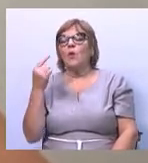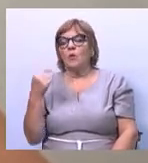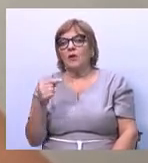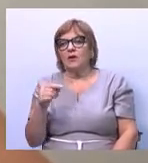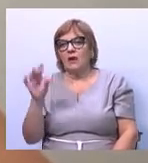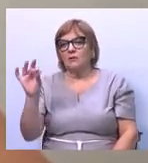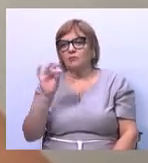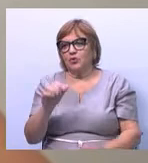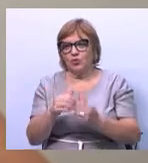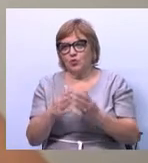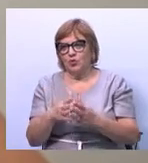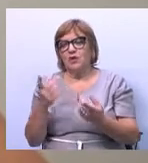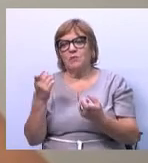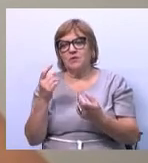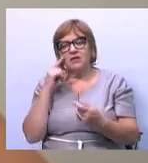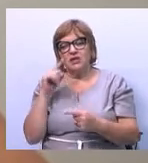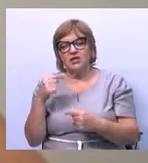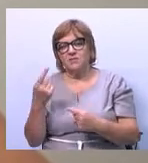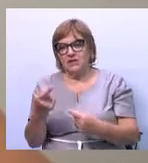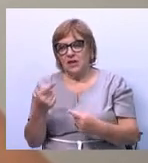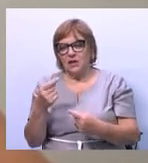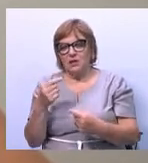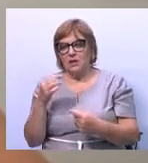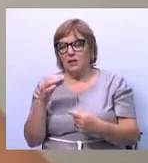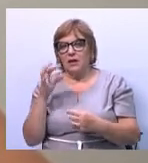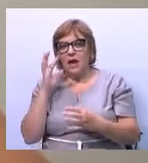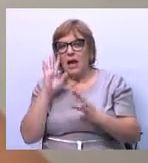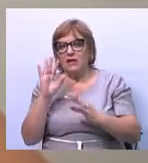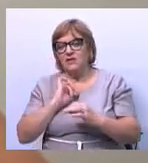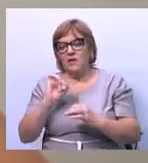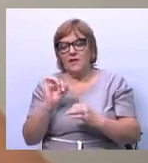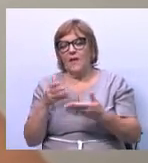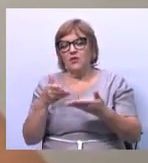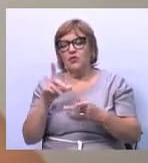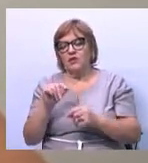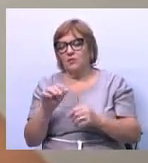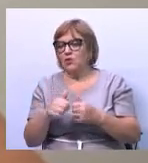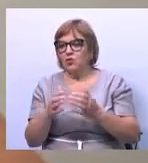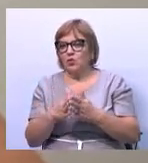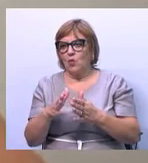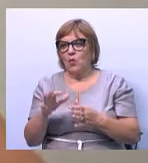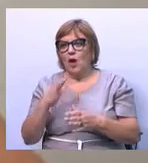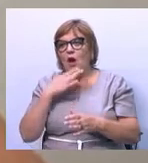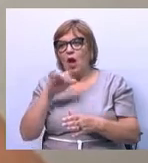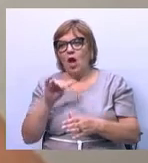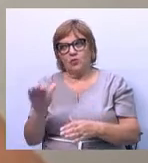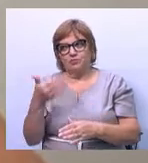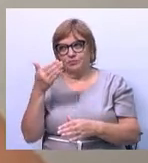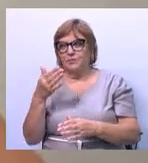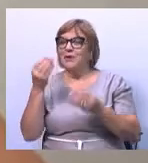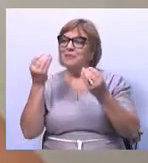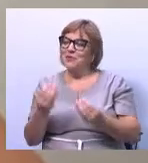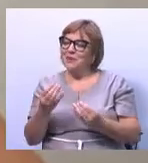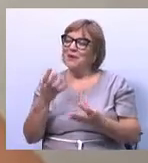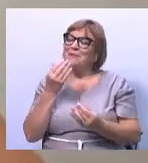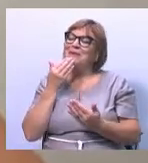utilizar. Convém sempre ter especial atenção a esses fatores e ter ajuda para poderem utilizar os óleos essenciais, sem dúvida. Muito bem, Ana